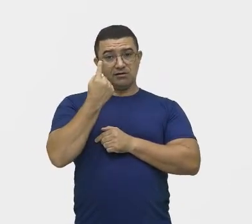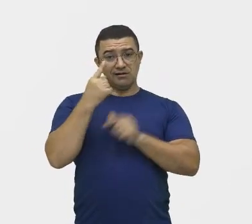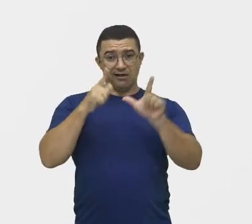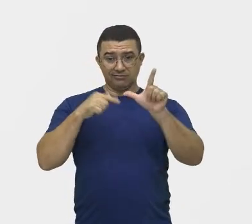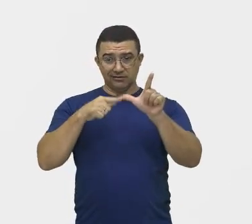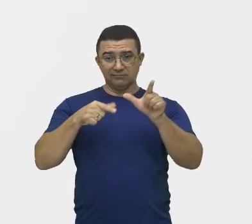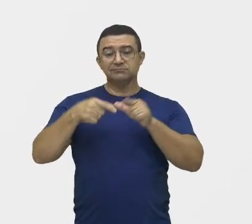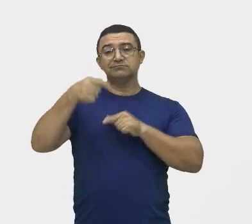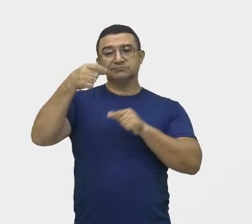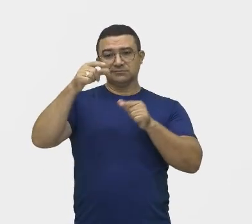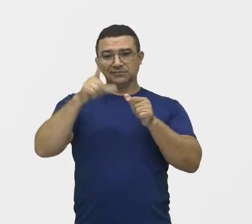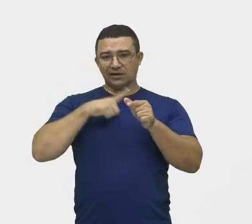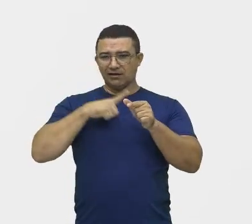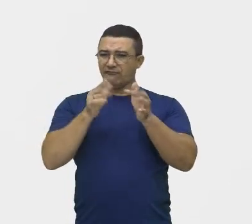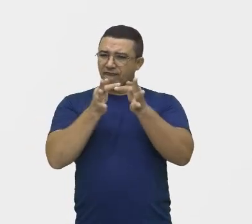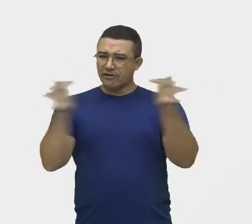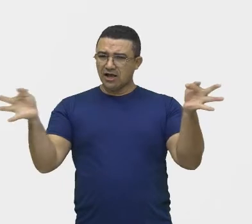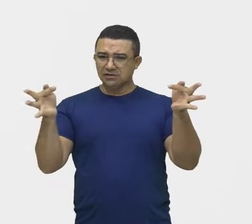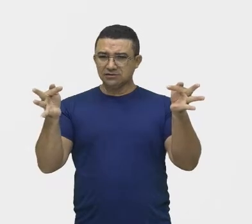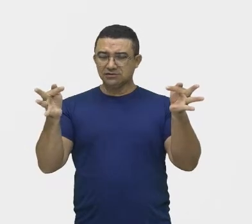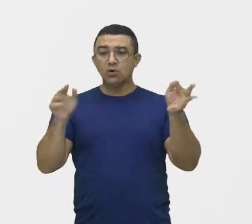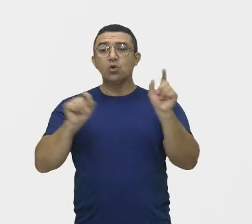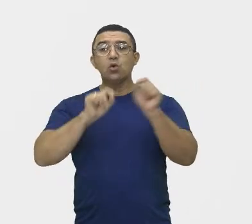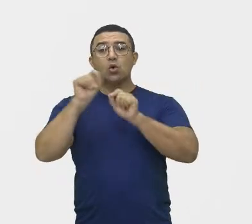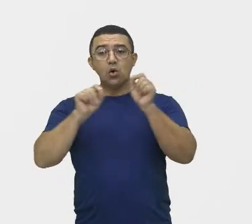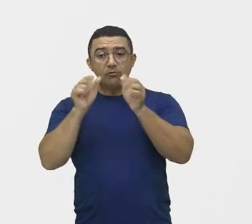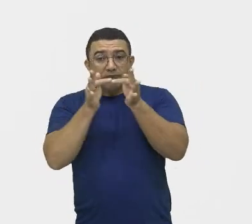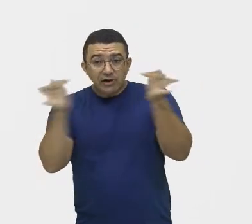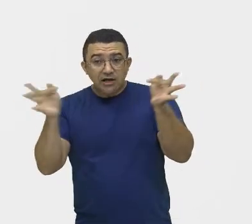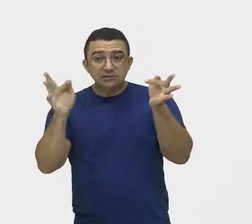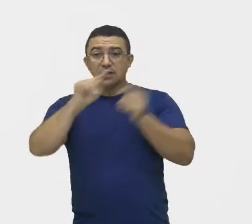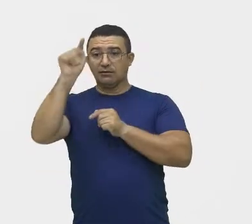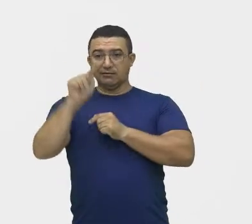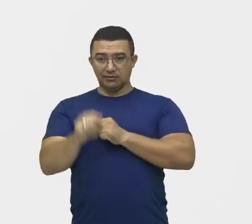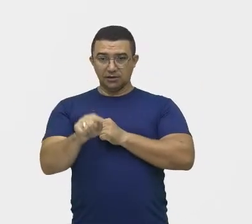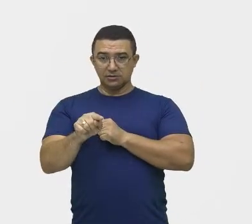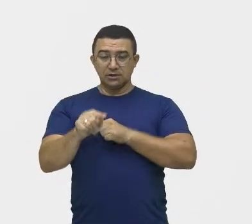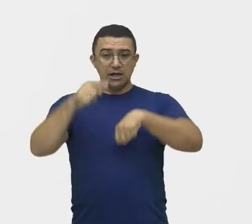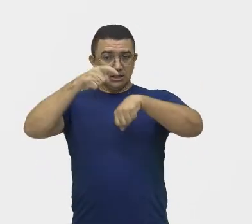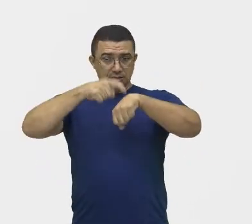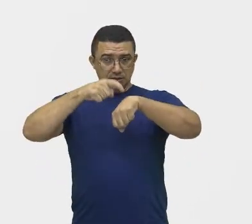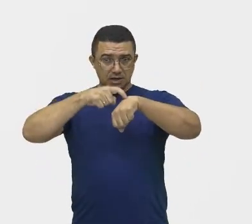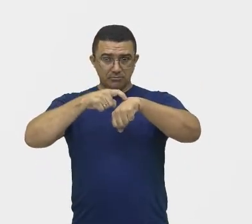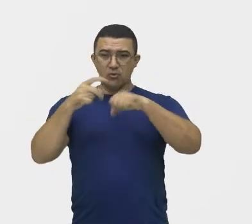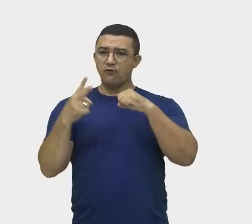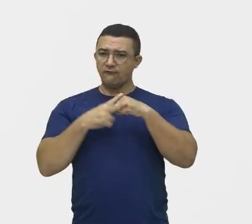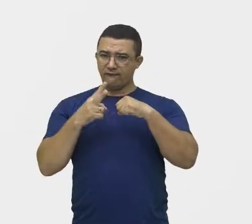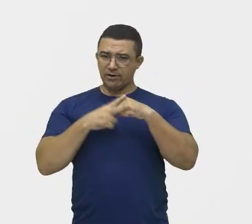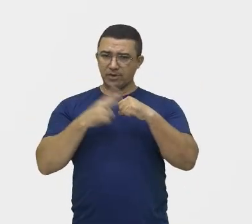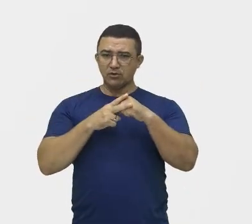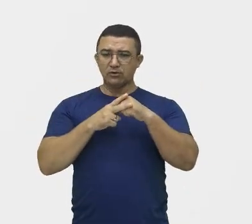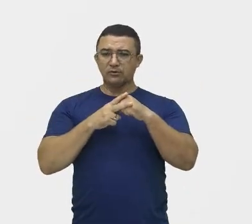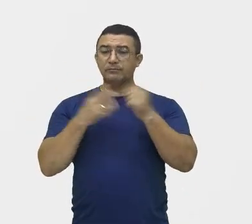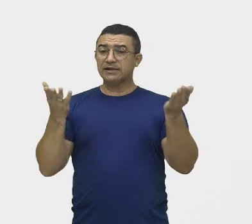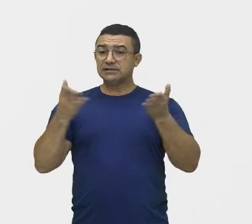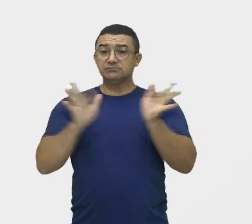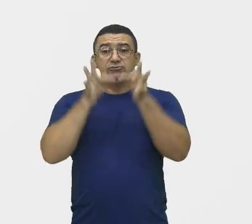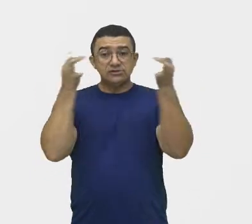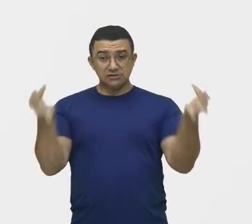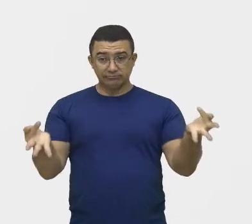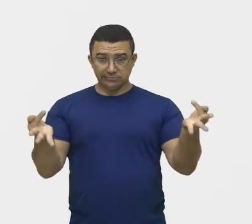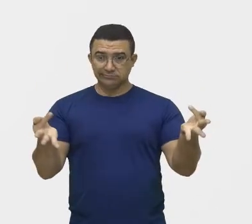uma frase na forma interrogativa aí do The Simple Present, que é o tempo verbal que nós vimos aí na nossa última aula,